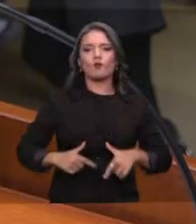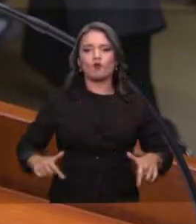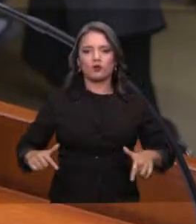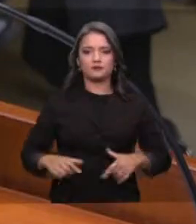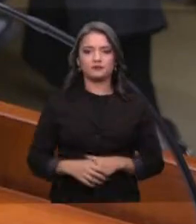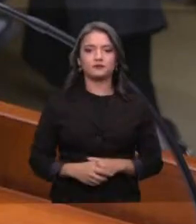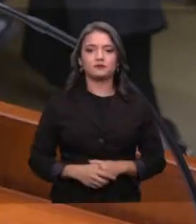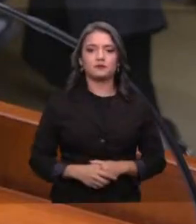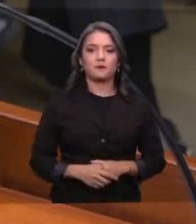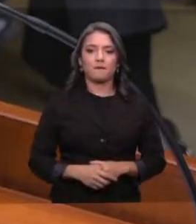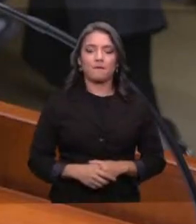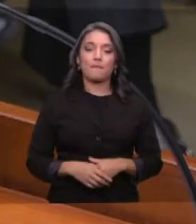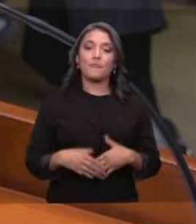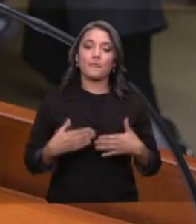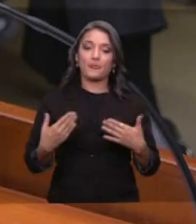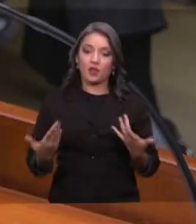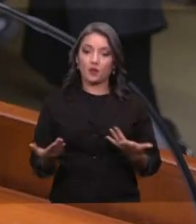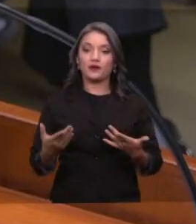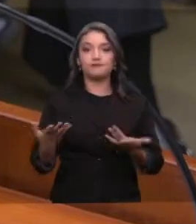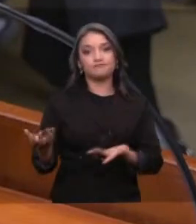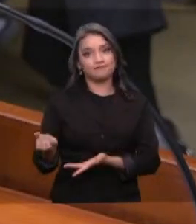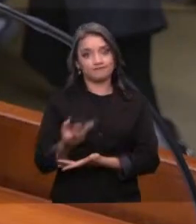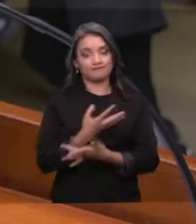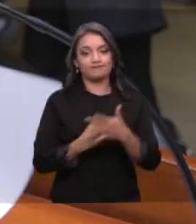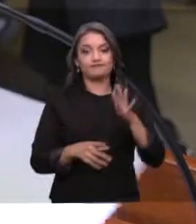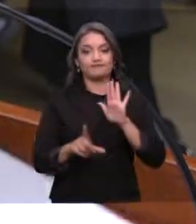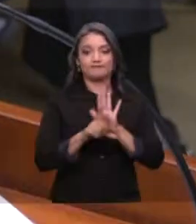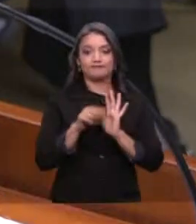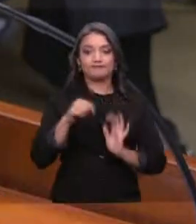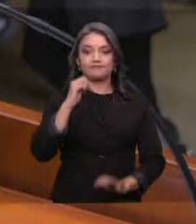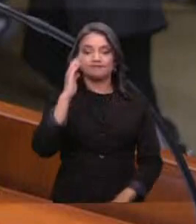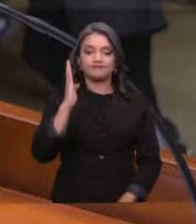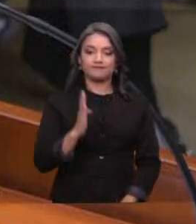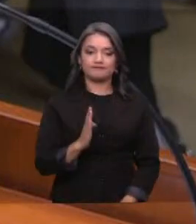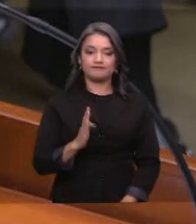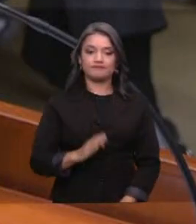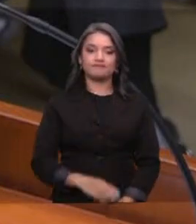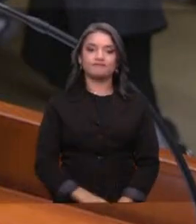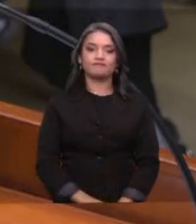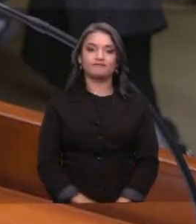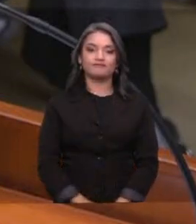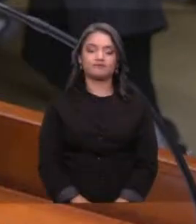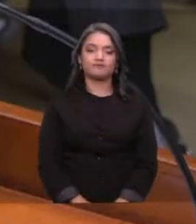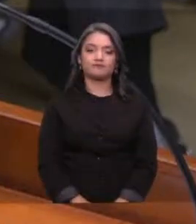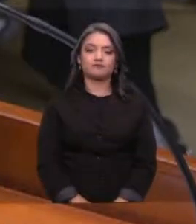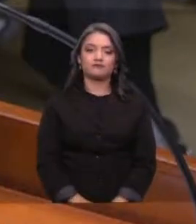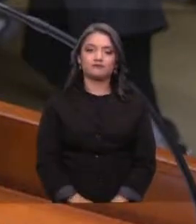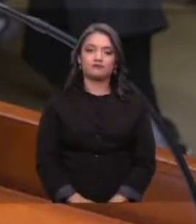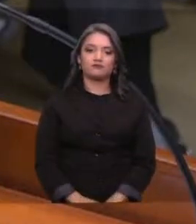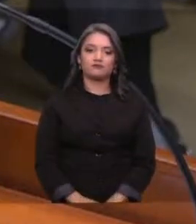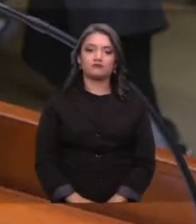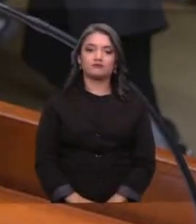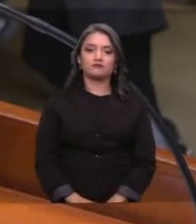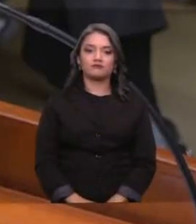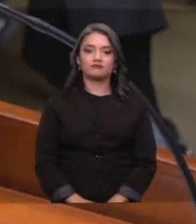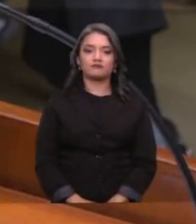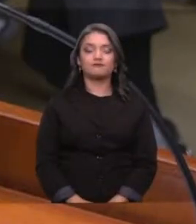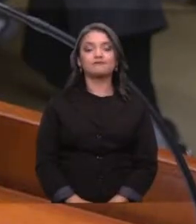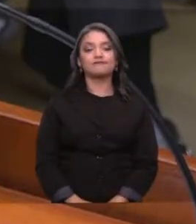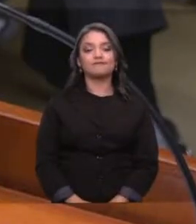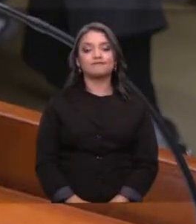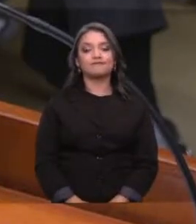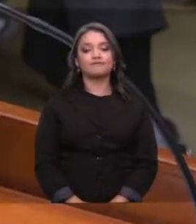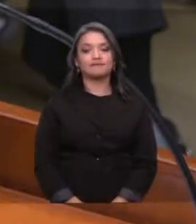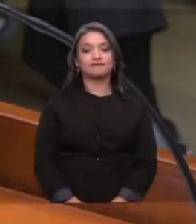Esse foi o escopo da nova legislação no Brasil e com todas as vênias, mais uma